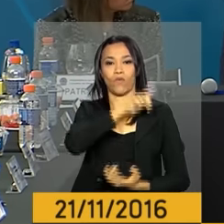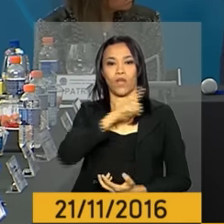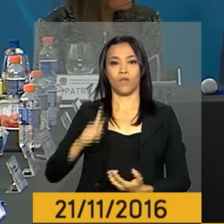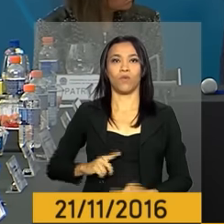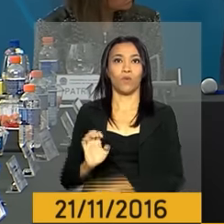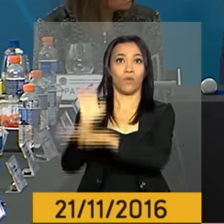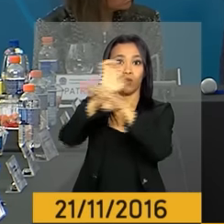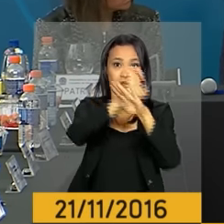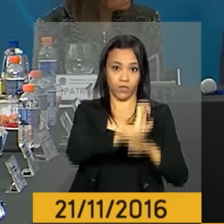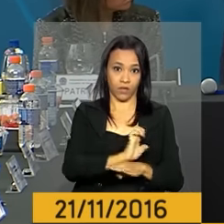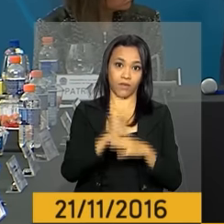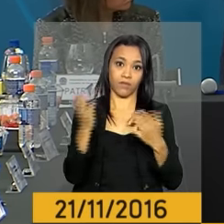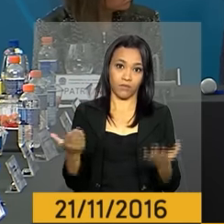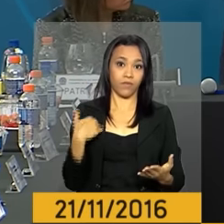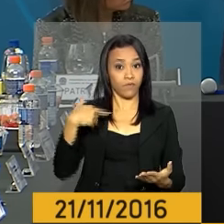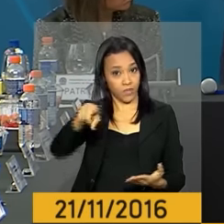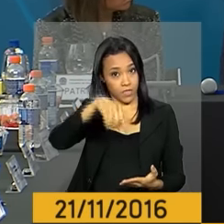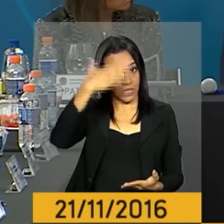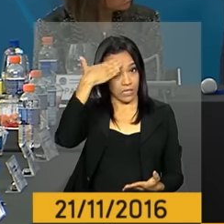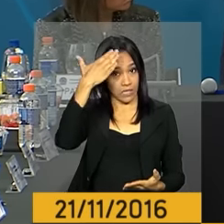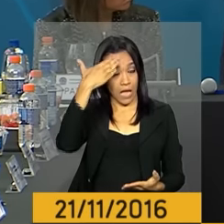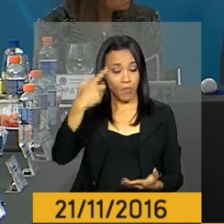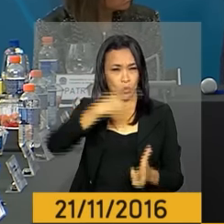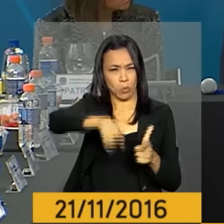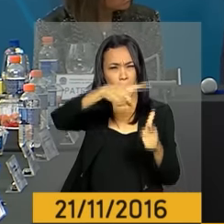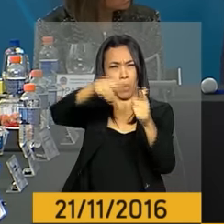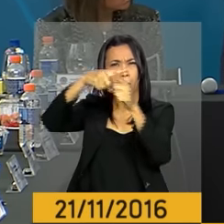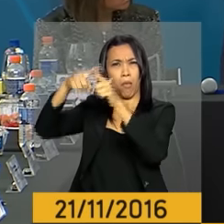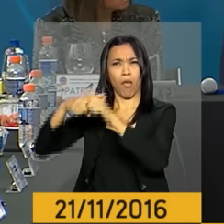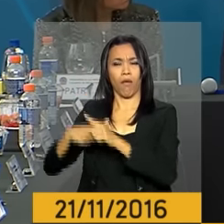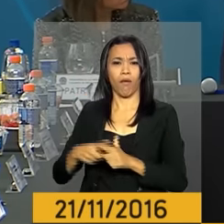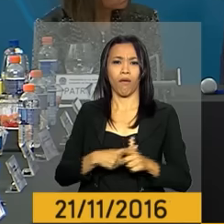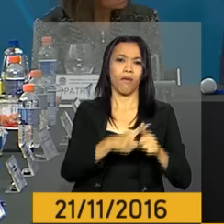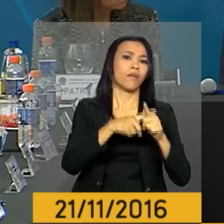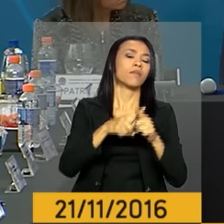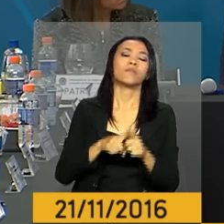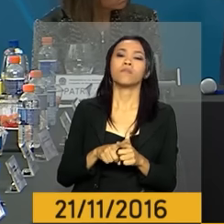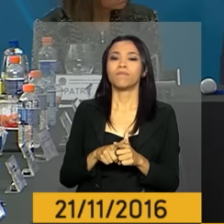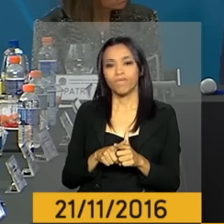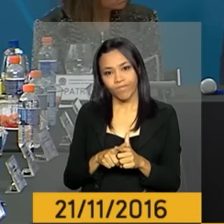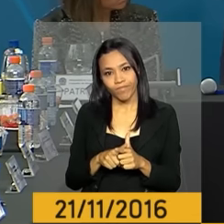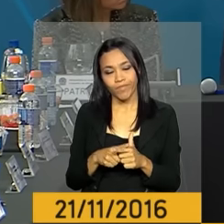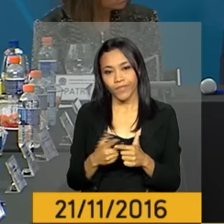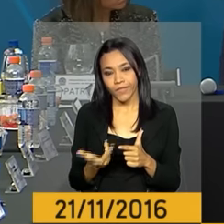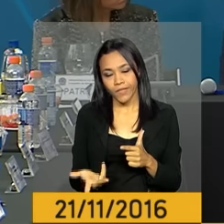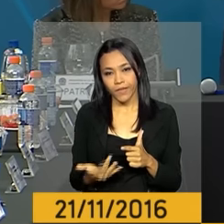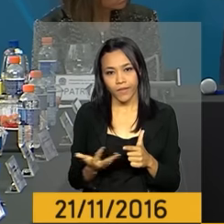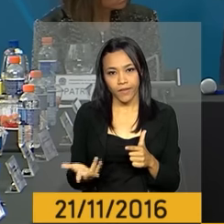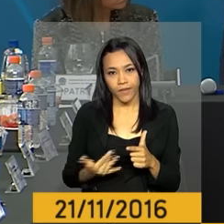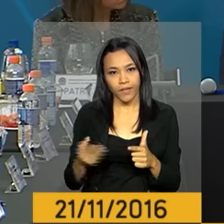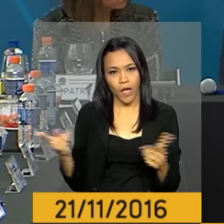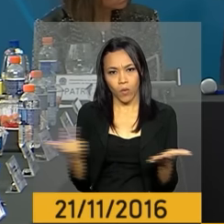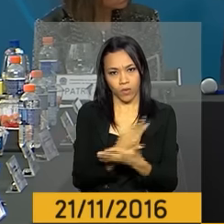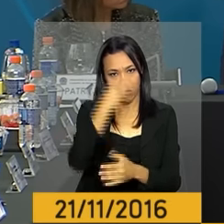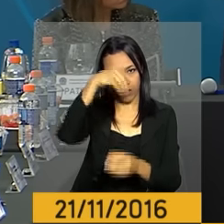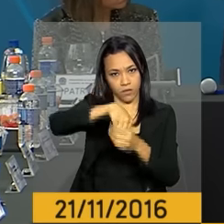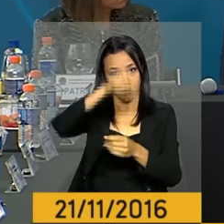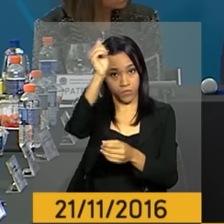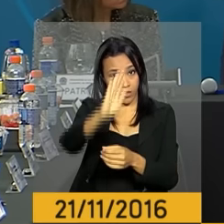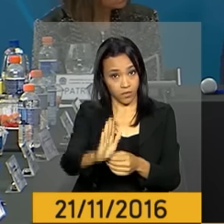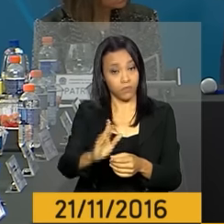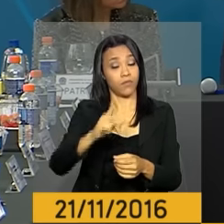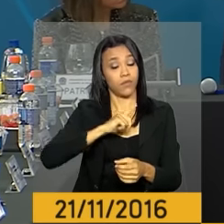porque os senhores sabem que de fora parte os problemas de natureza, digamos, nacional, nós